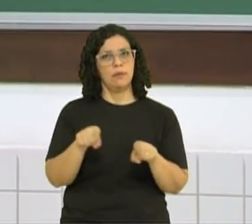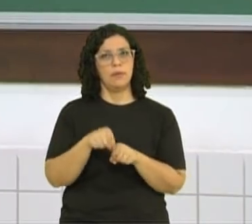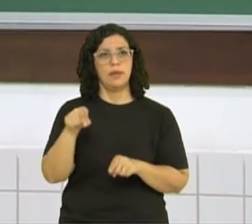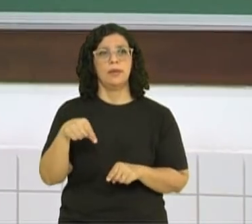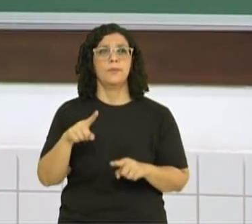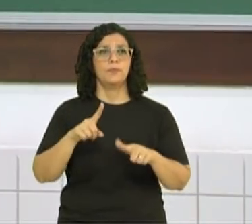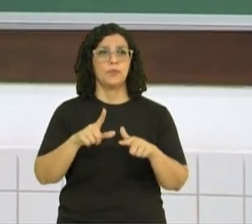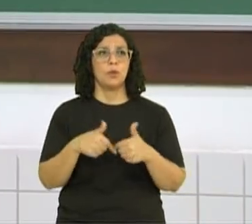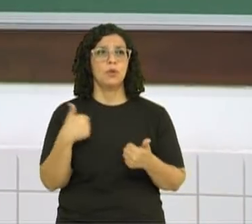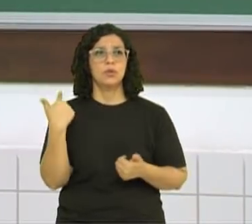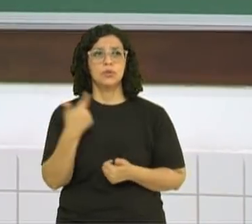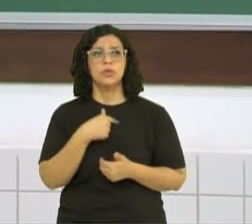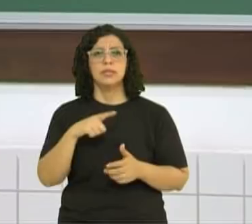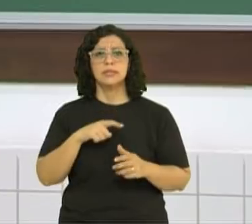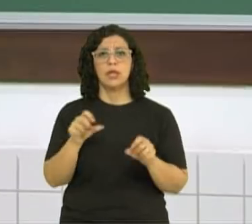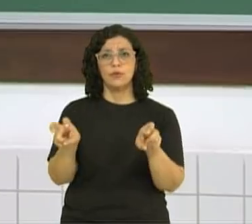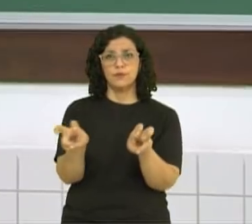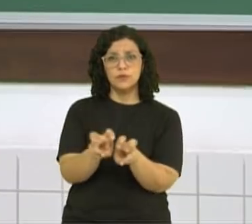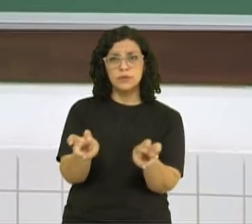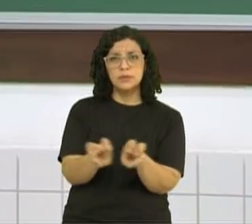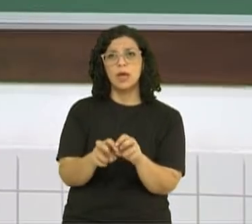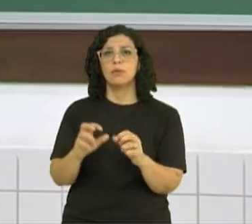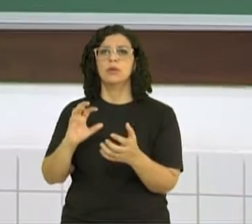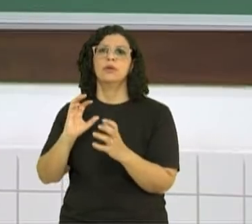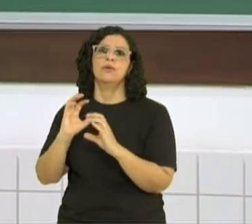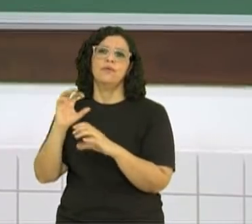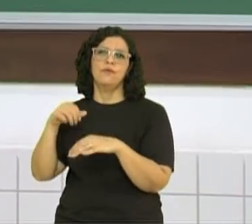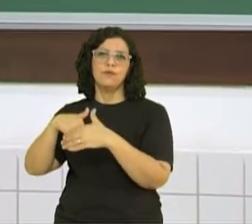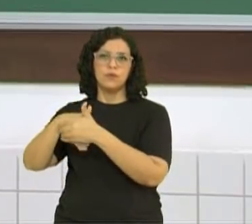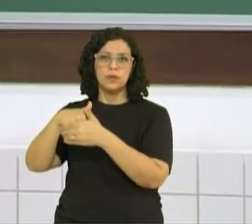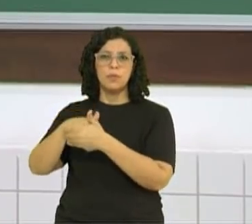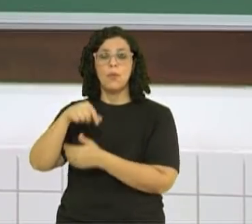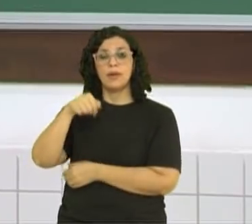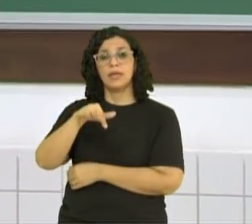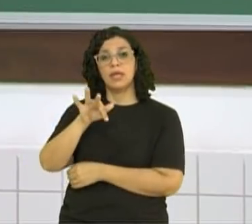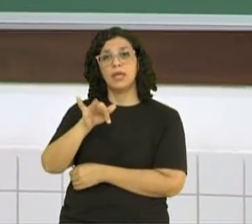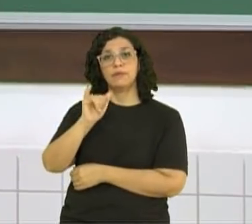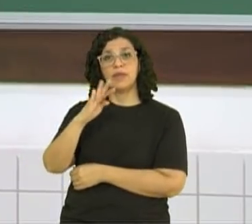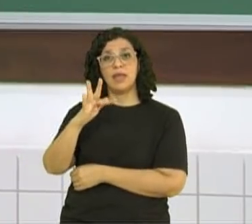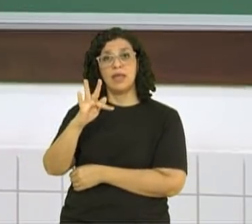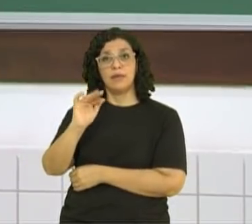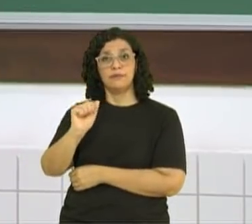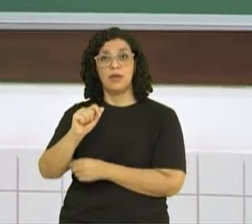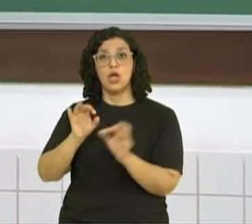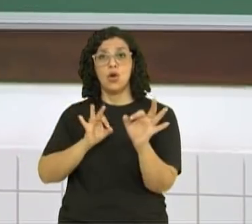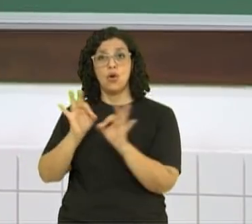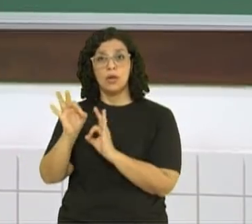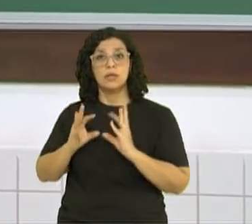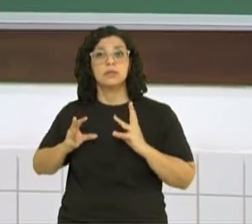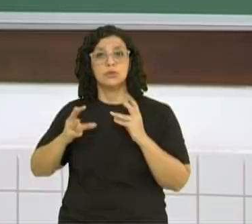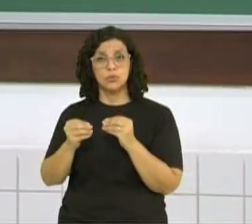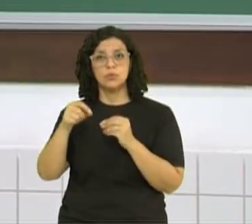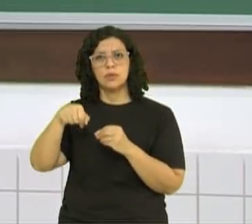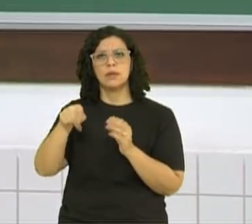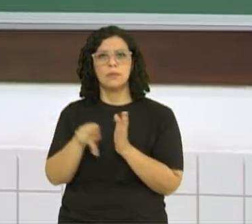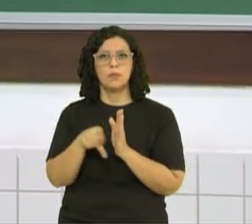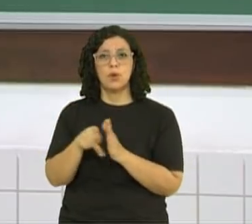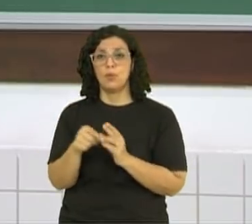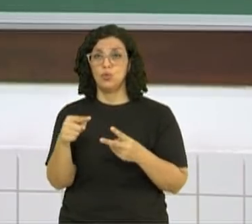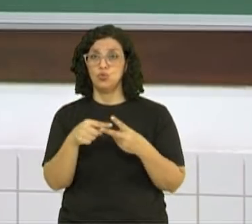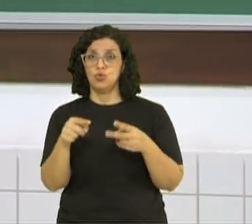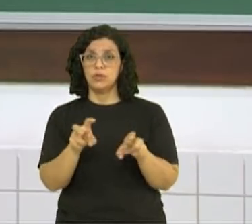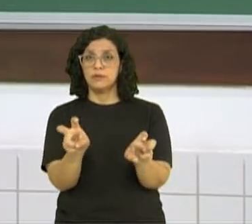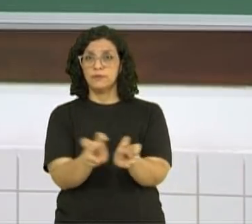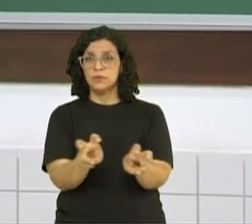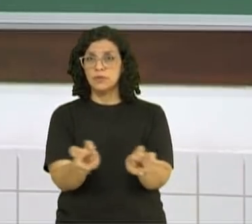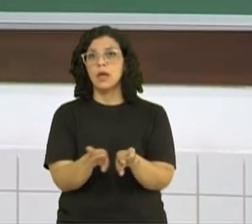Então dentro do futsal e do futebol nós temos a FIFA, que é o órgão máximo que organiza essas duas modalidades,